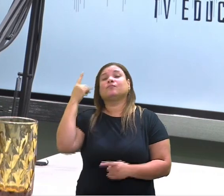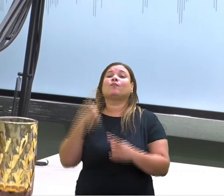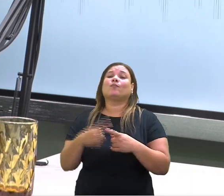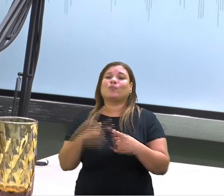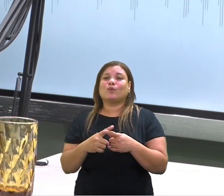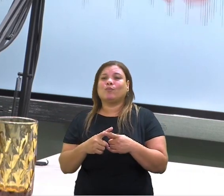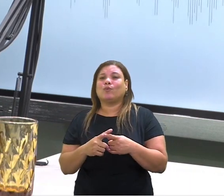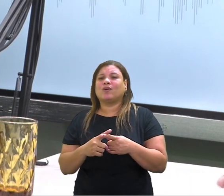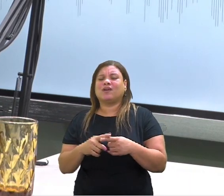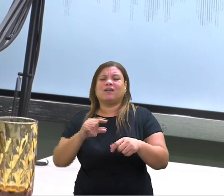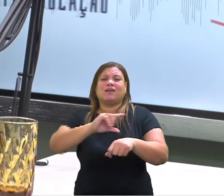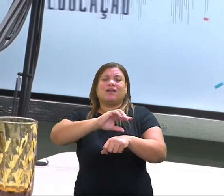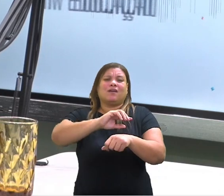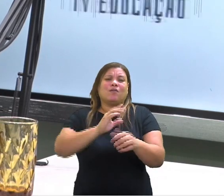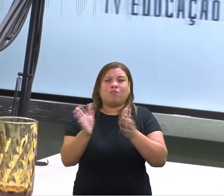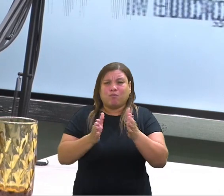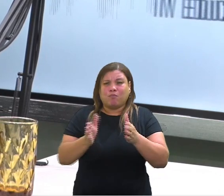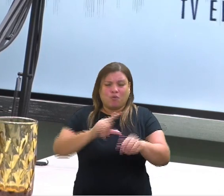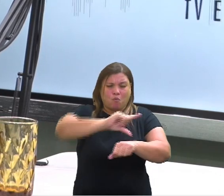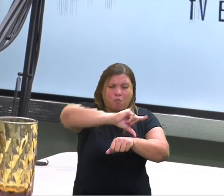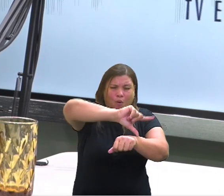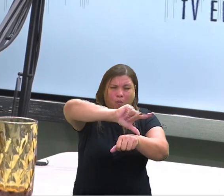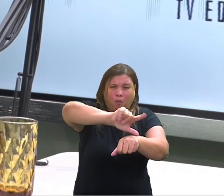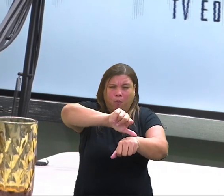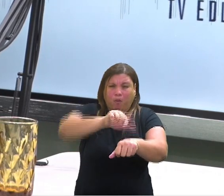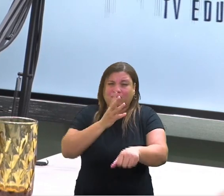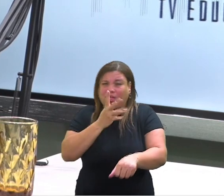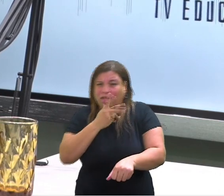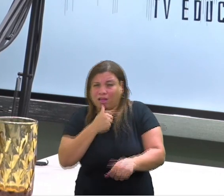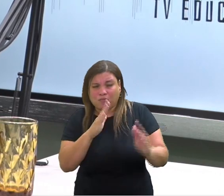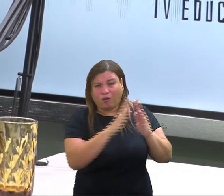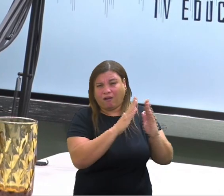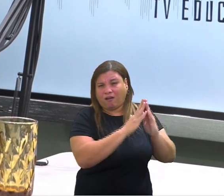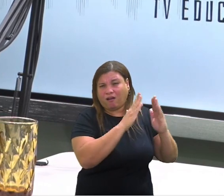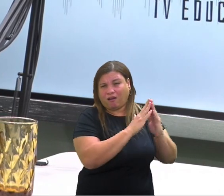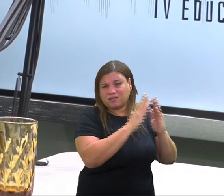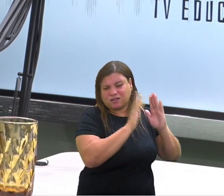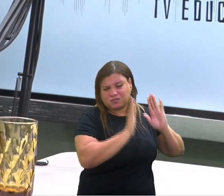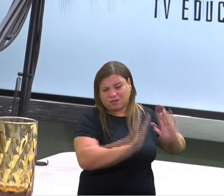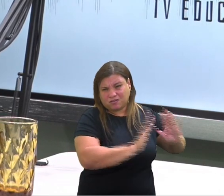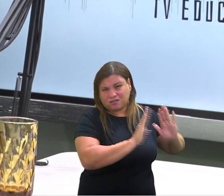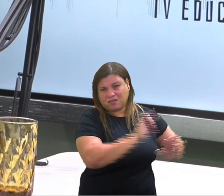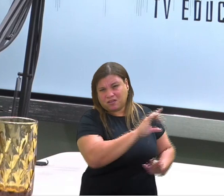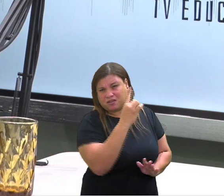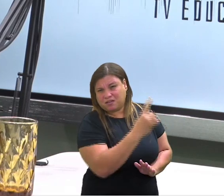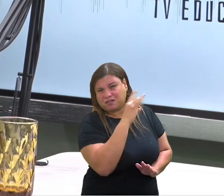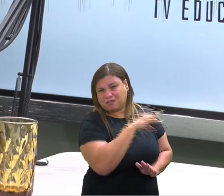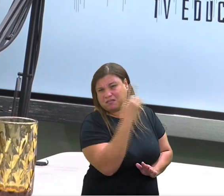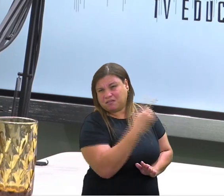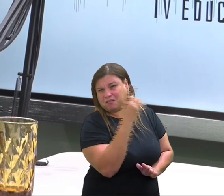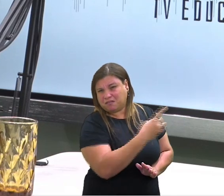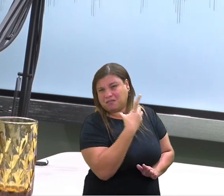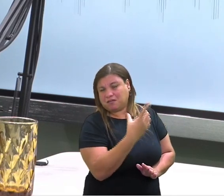isolados. Então, está tendo um probleminha de adaptação. Tá joia? Então, Tá joia. a Covid atrapalhou um pouco, sim,